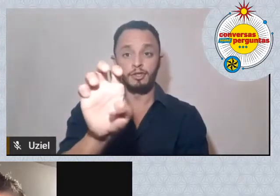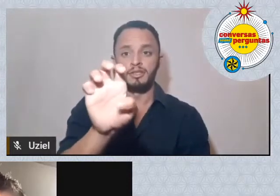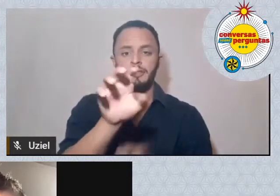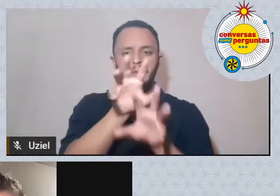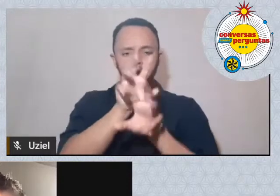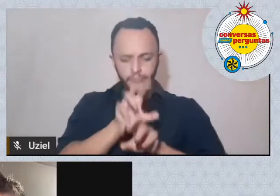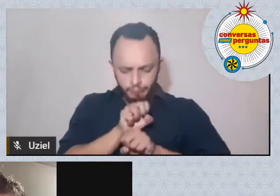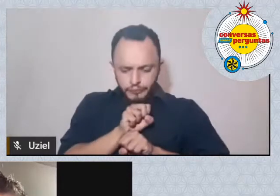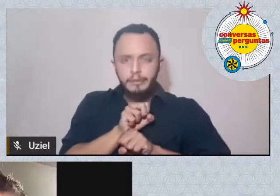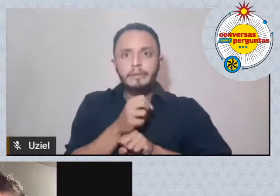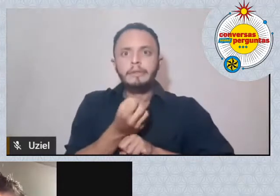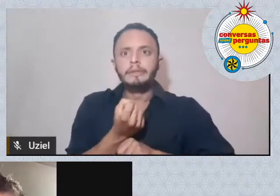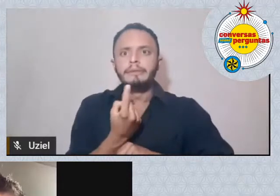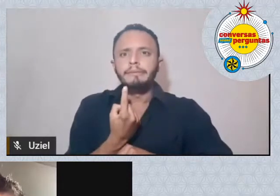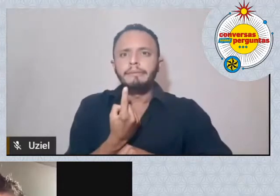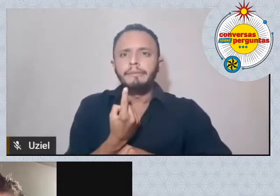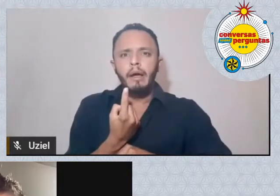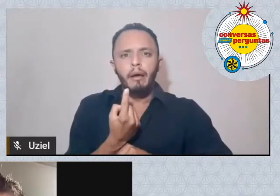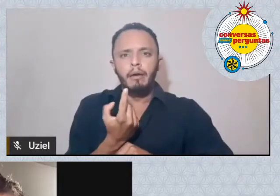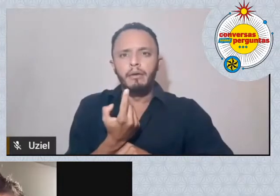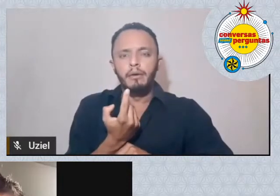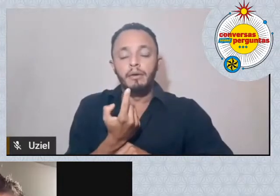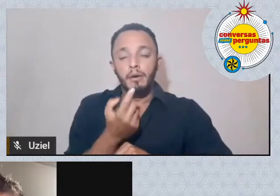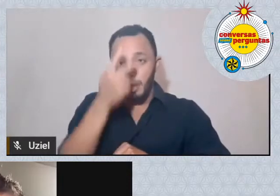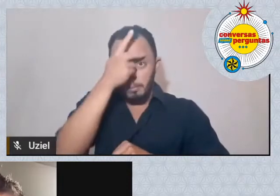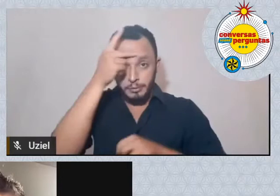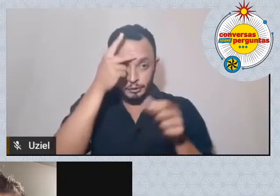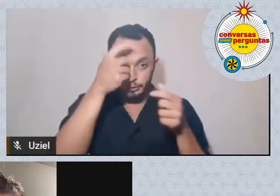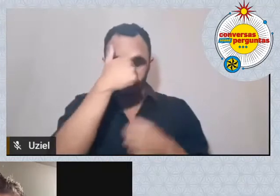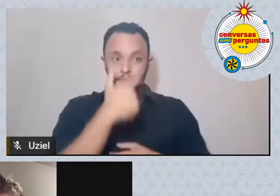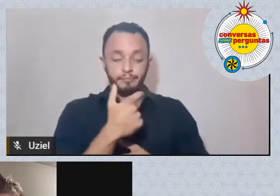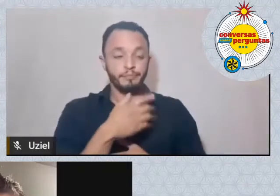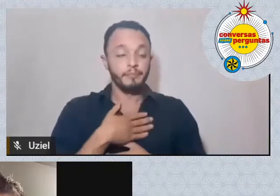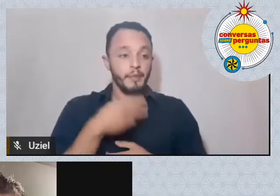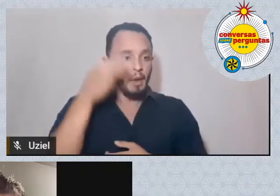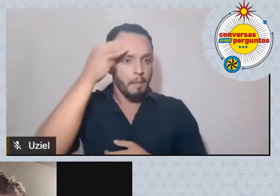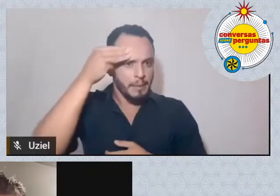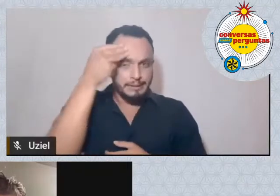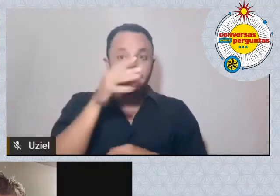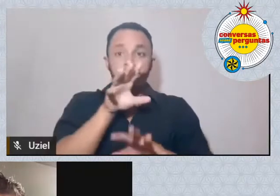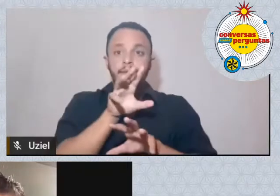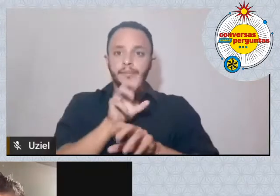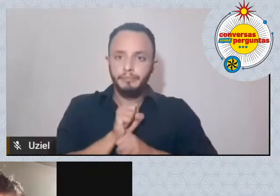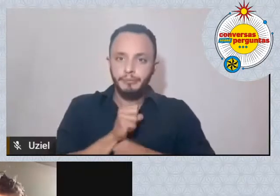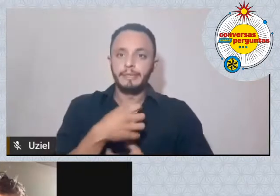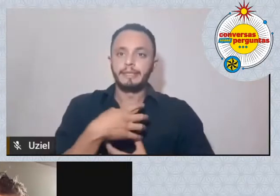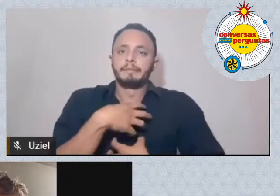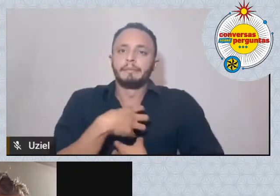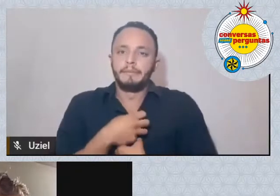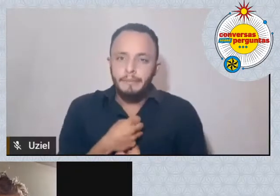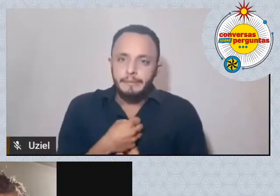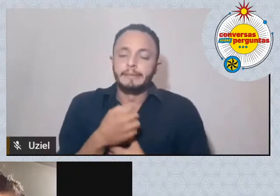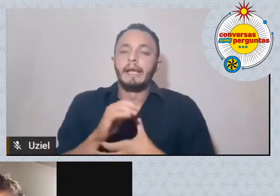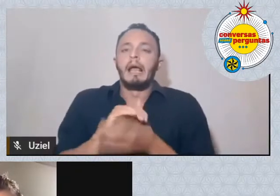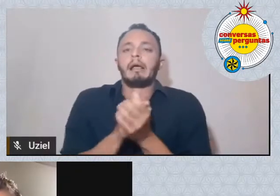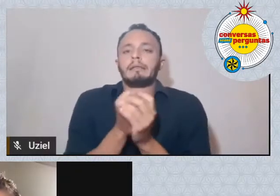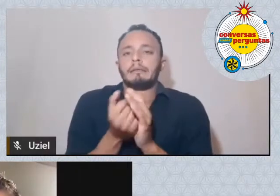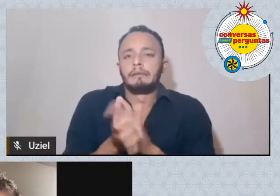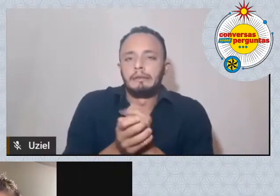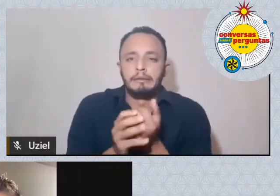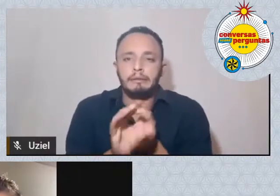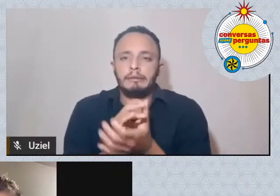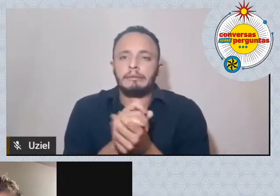né? Quer dizer, a mesma pessoa tem um transtorno de personalidade, tem uma depressão, tem uma ansiedade, tem um